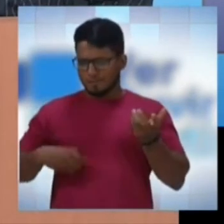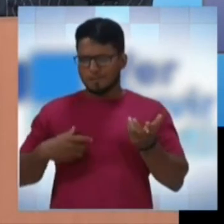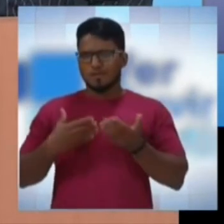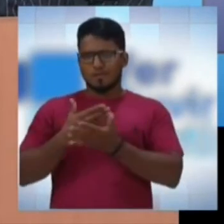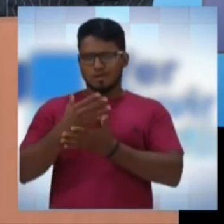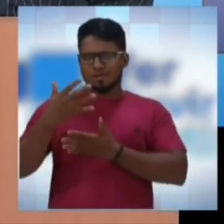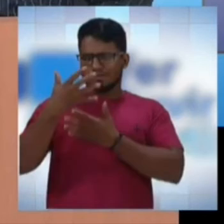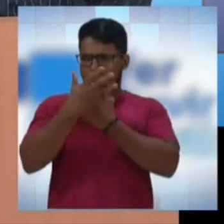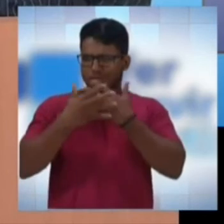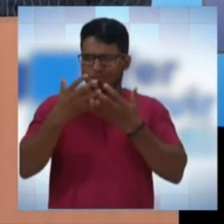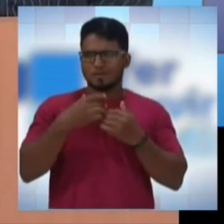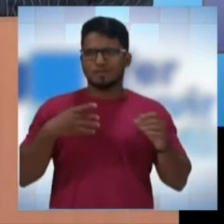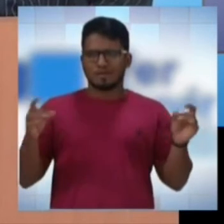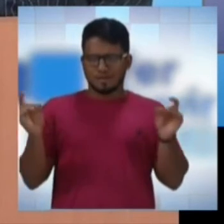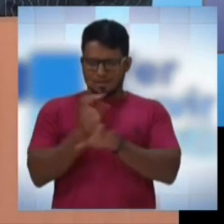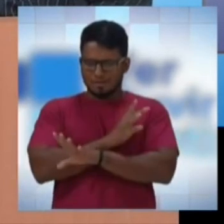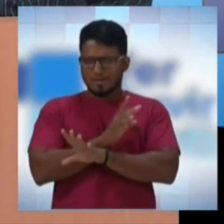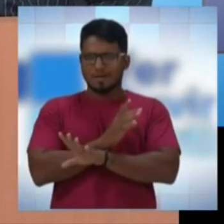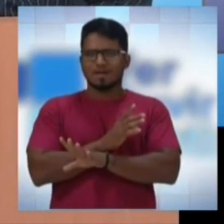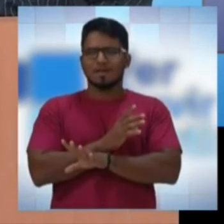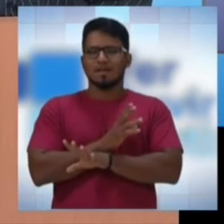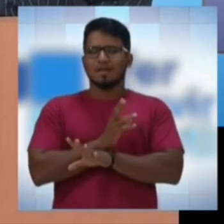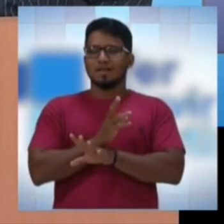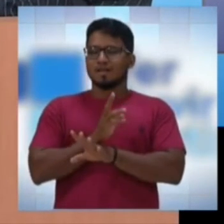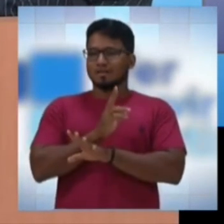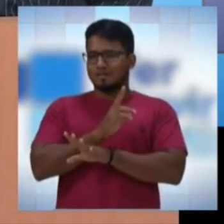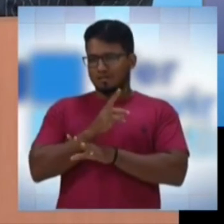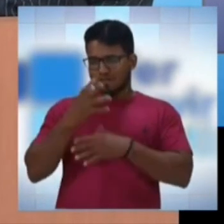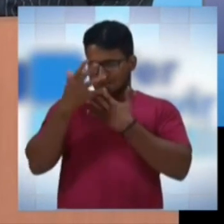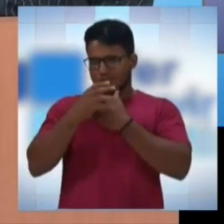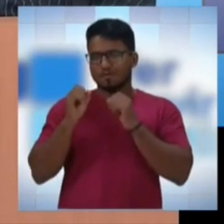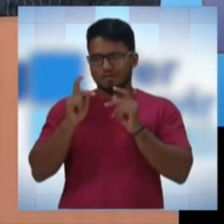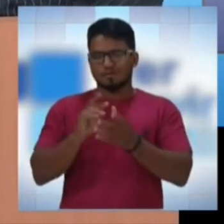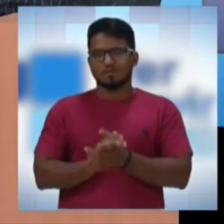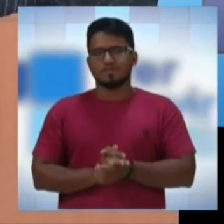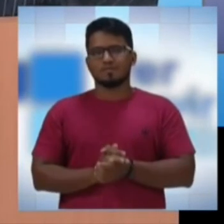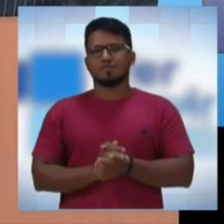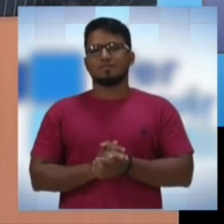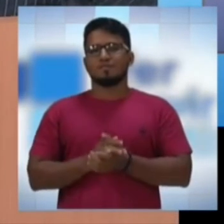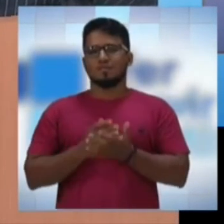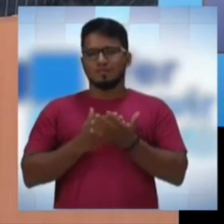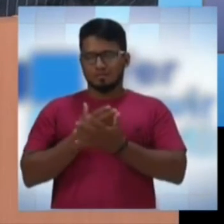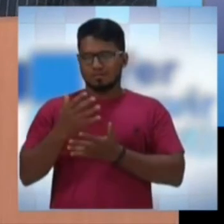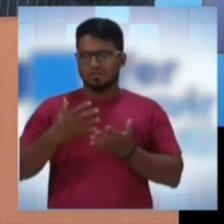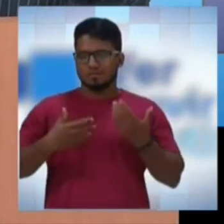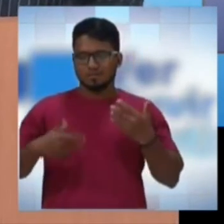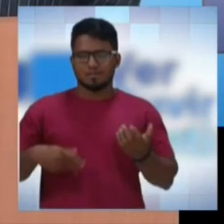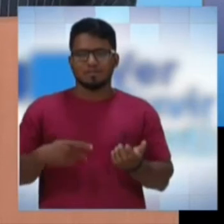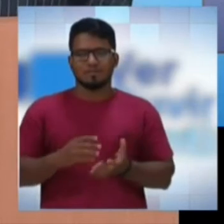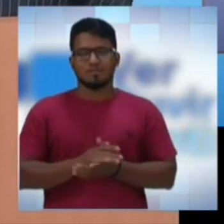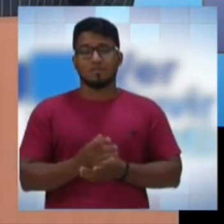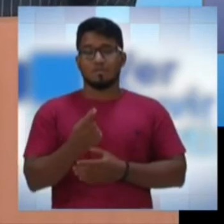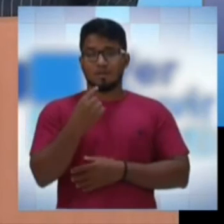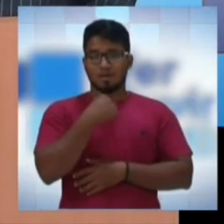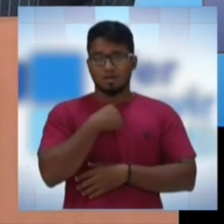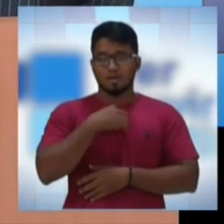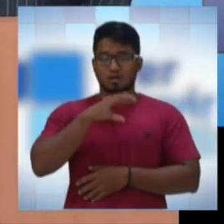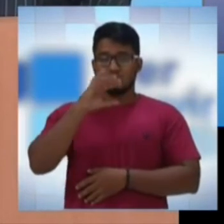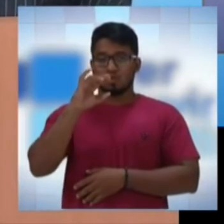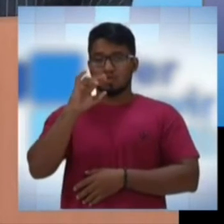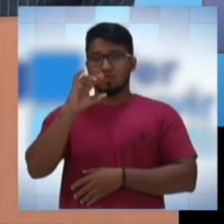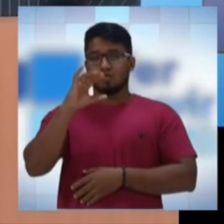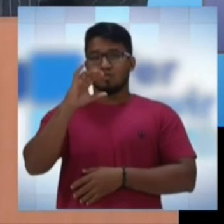vamos, pode pegar o violão, pode começar a música aqui, que eu vou encerrar exatamente em cima da música, pode ser? Não. Vamos lá, pode tocar.